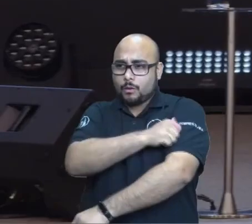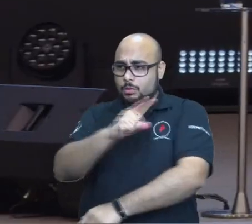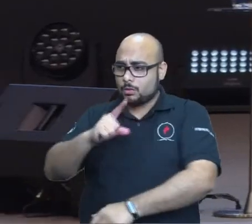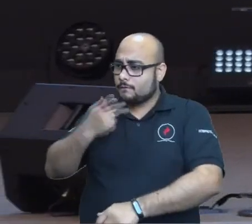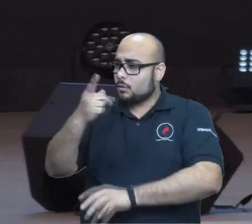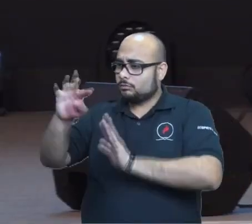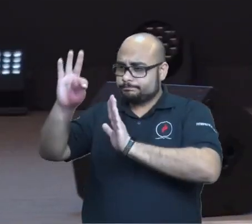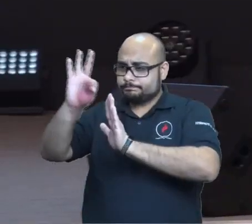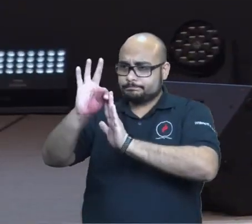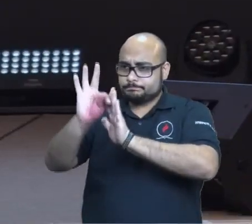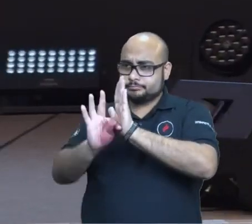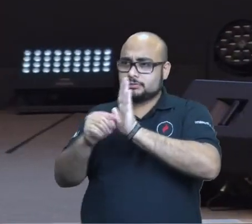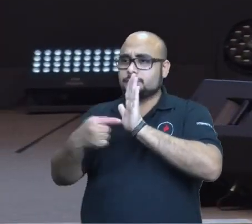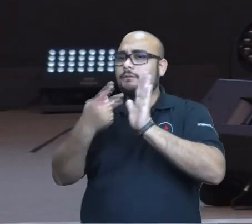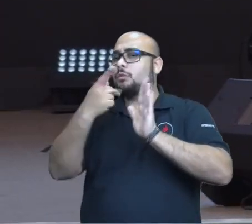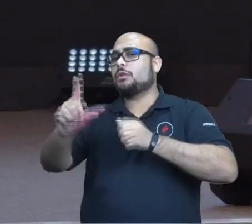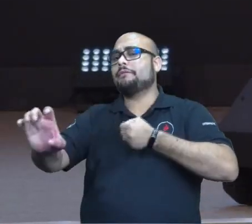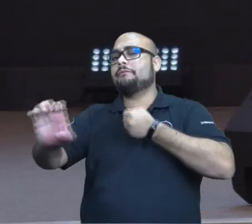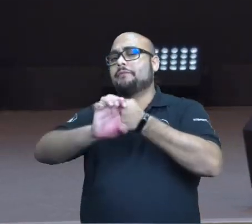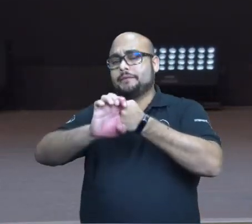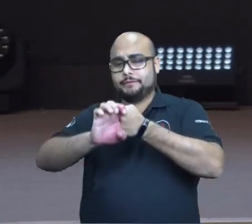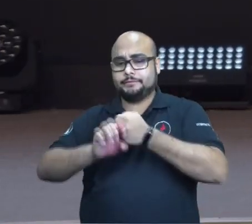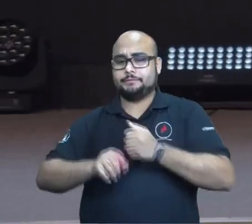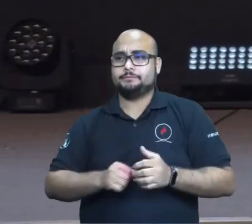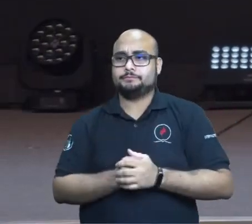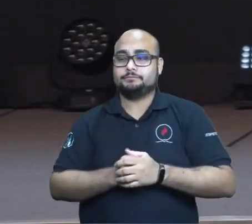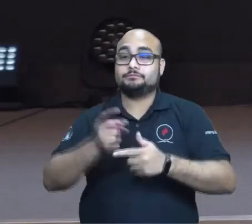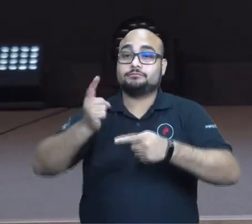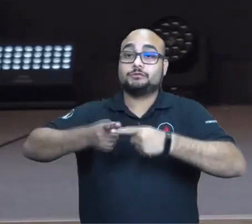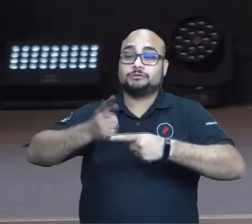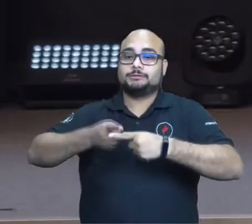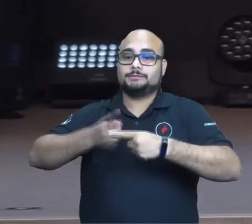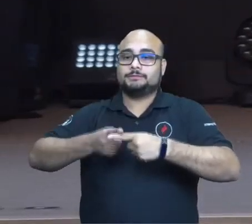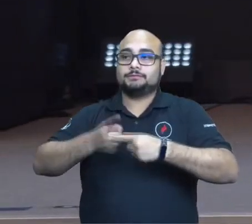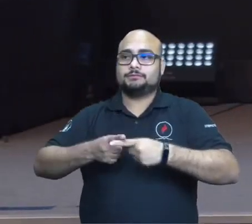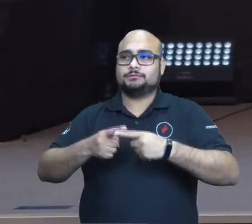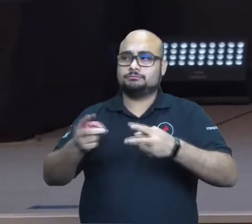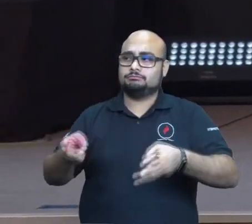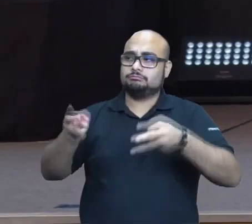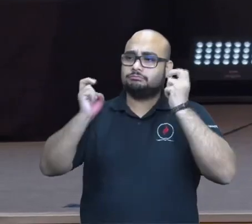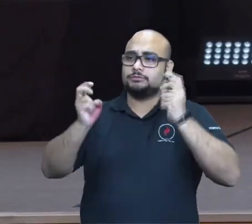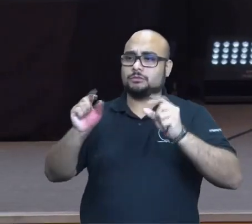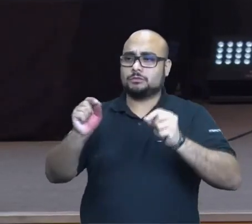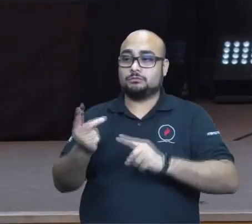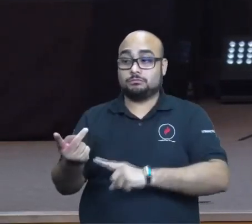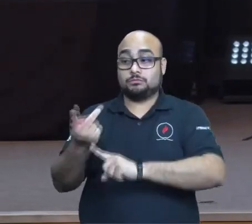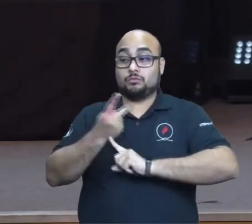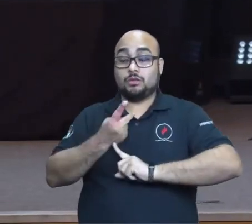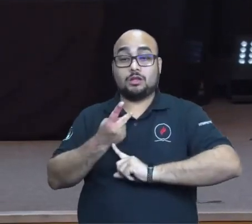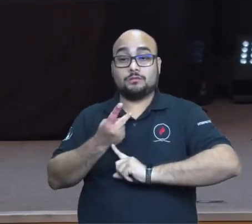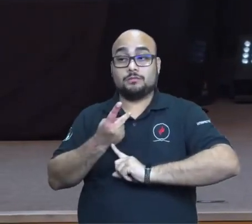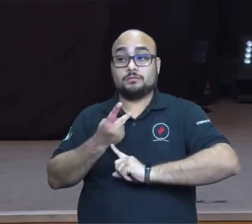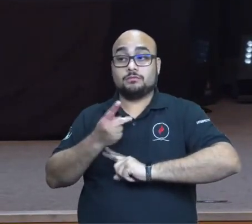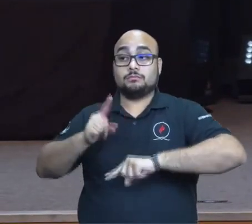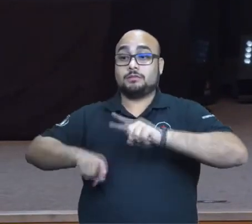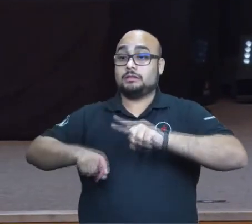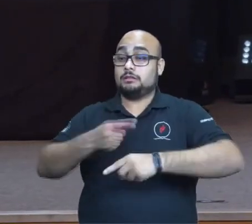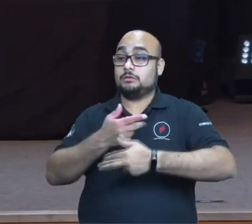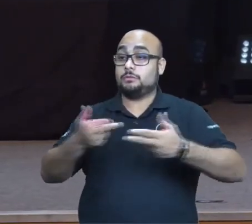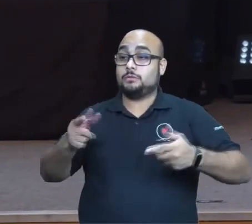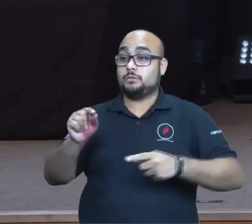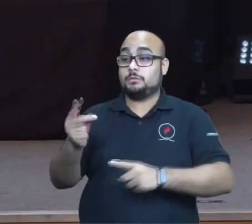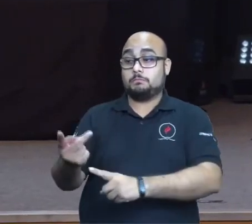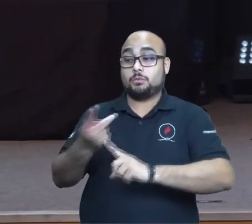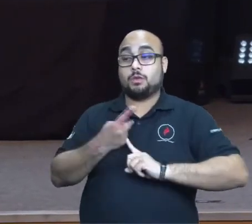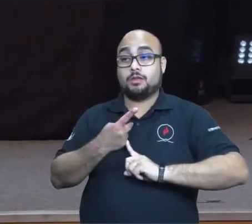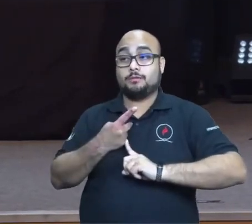aí a Bíblia diz porque que ele tá gritando porque era emprestado é não é não é ele que diz ai meu Senhor porque era emprestado ele só diz